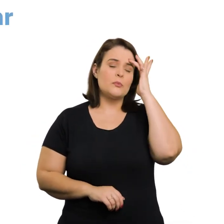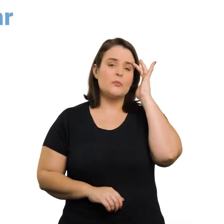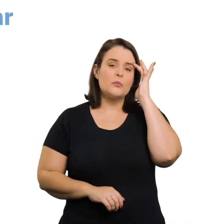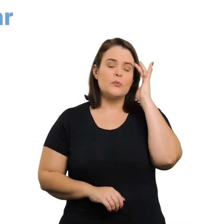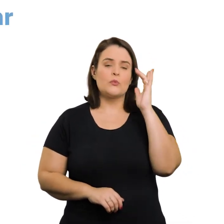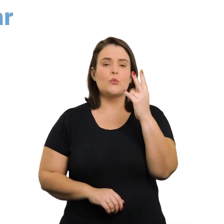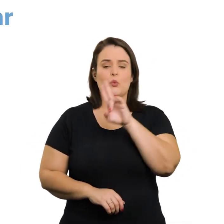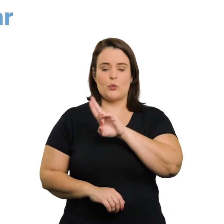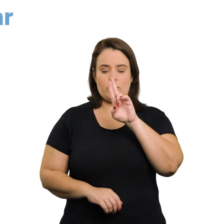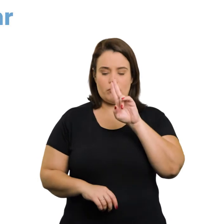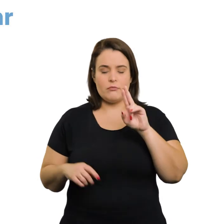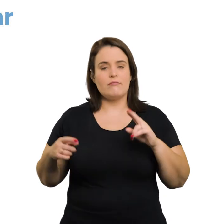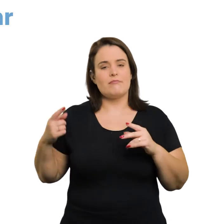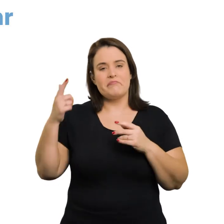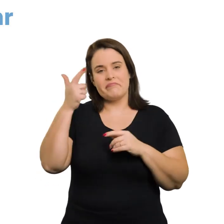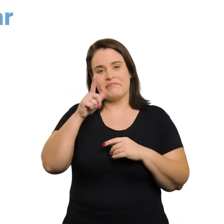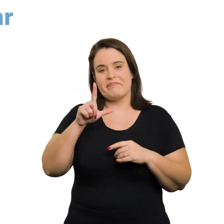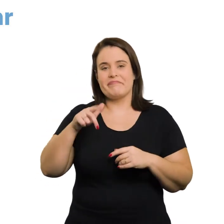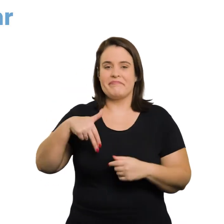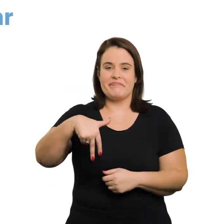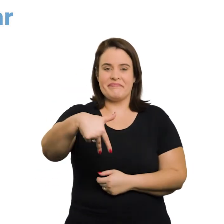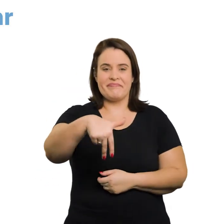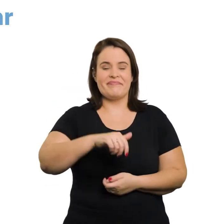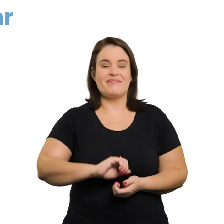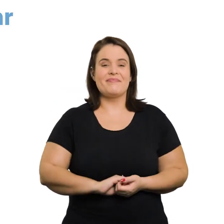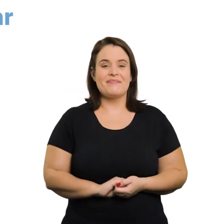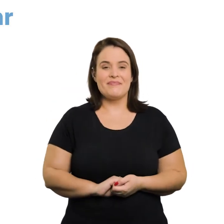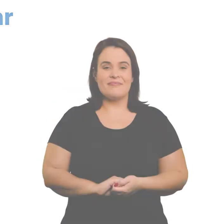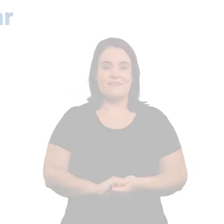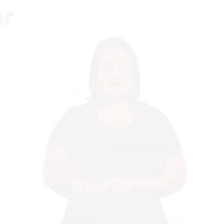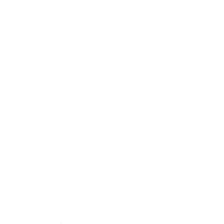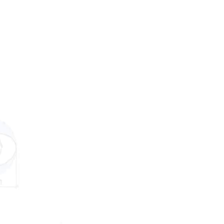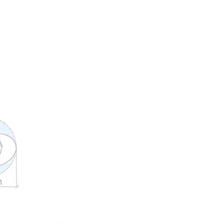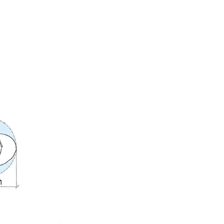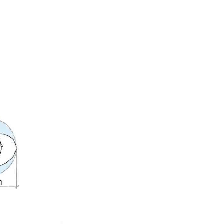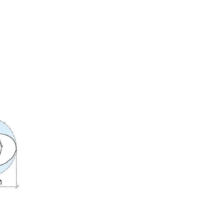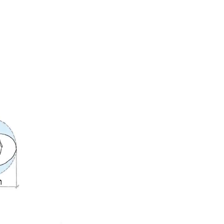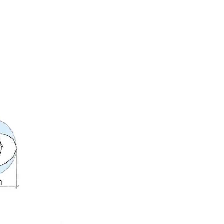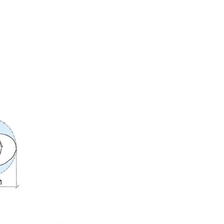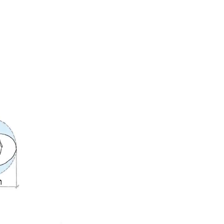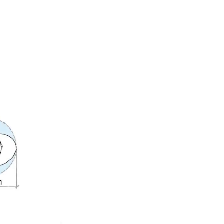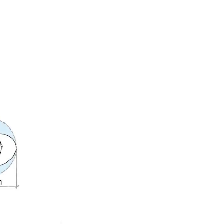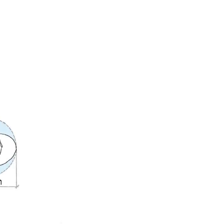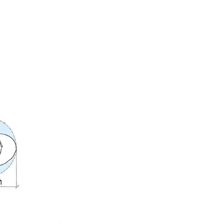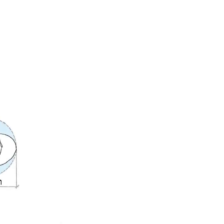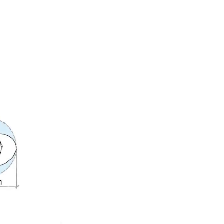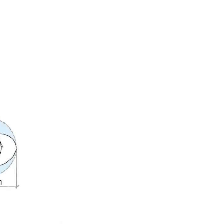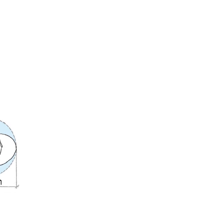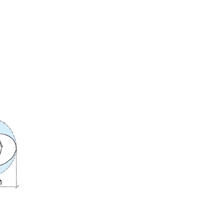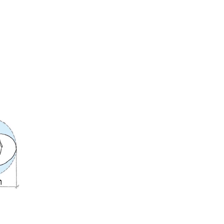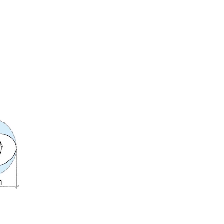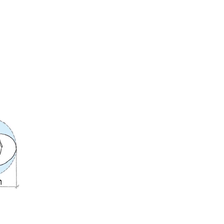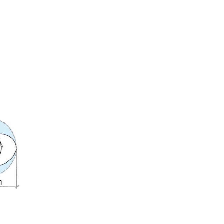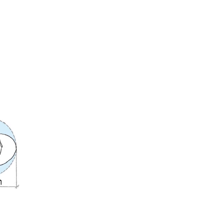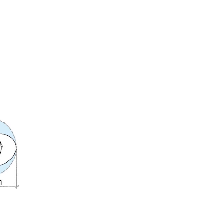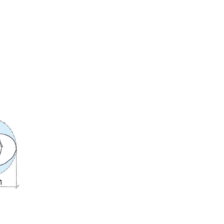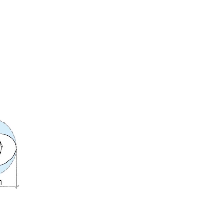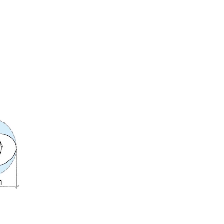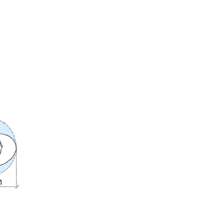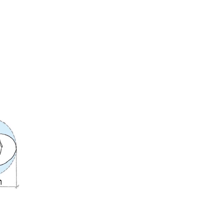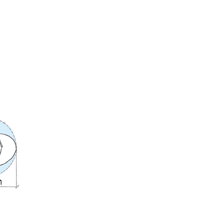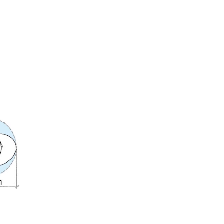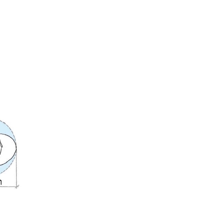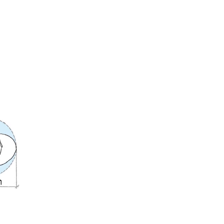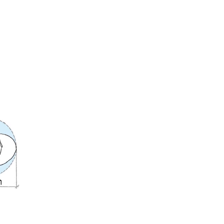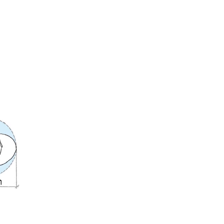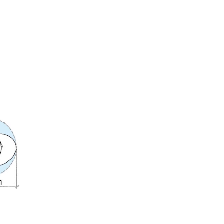Espaço estimado que essas pessoas ocupam para se deslocar. A figura de um homem de pé,